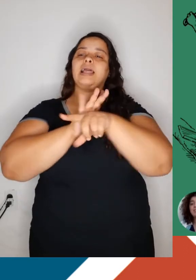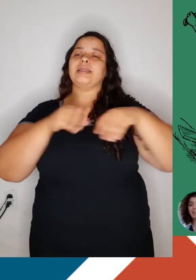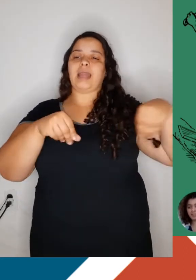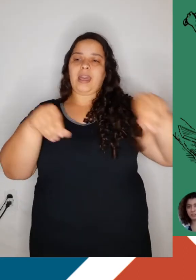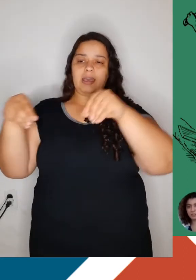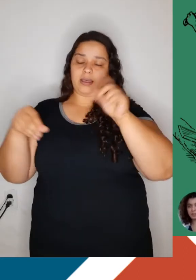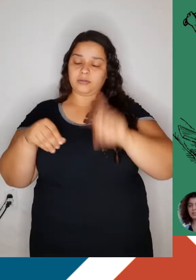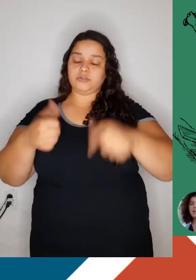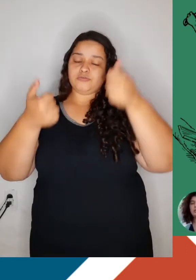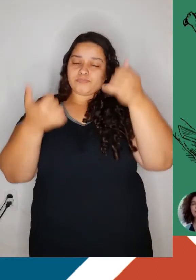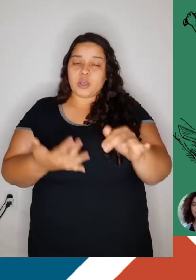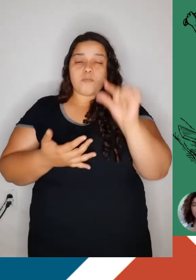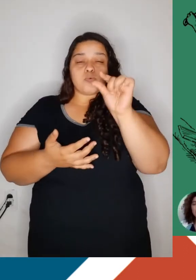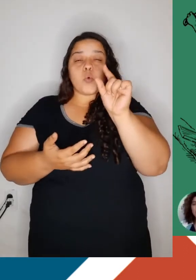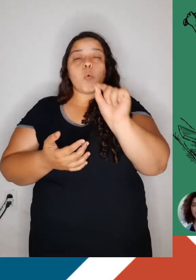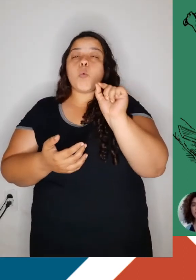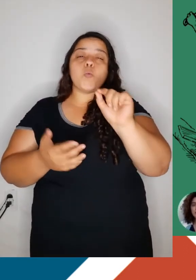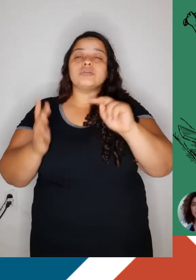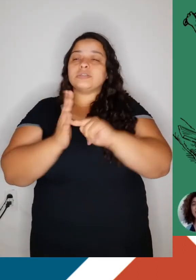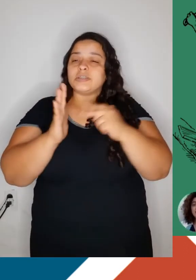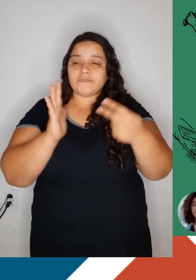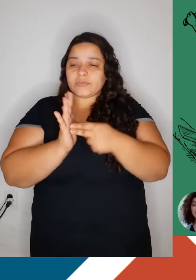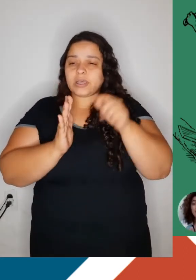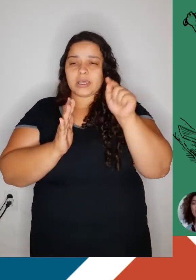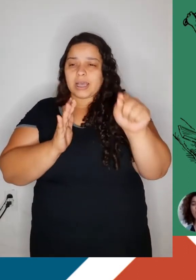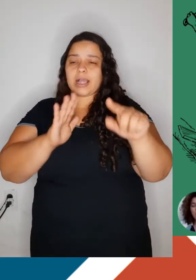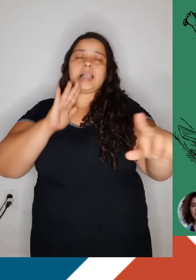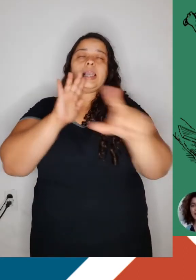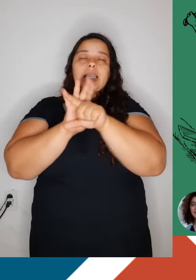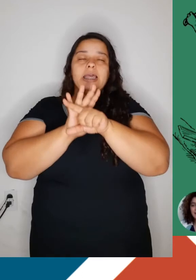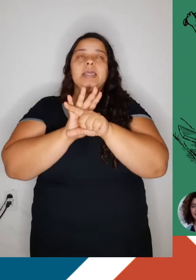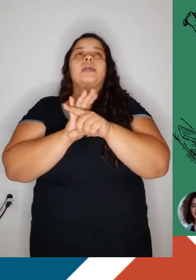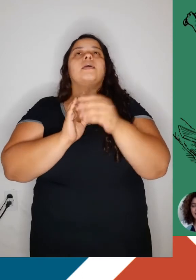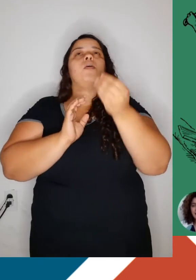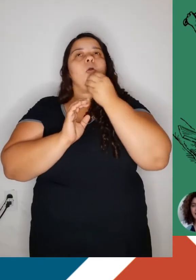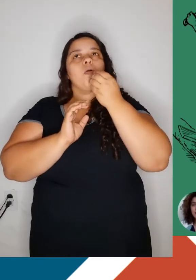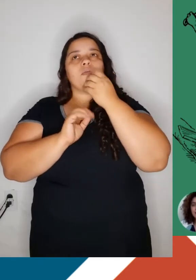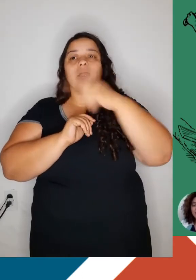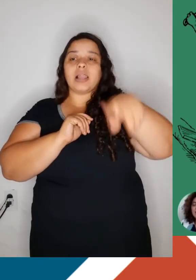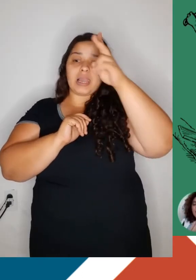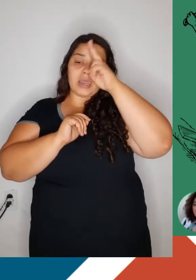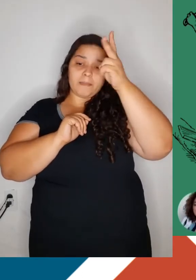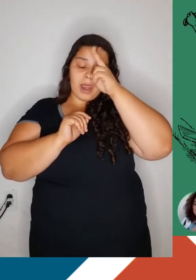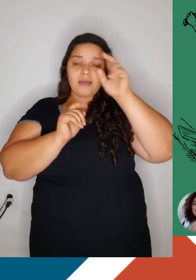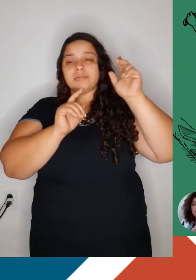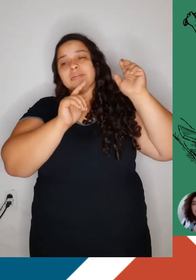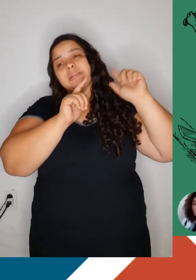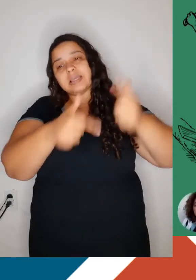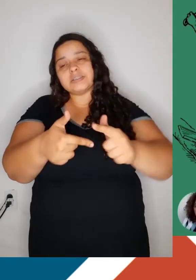de Terras. Explicando um pouquinho para vocês o que significou essa lei, vamos relembrar